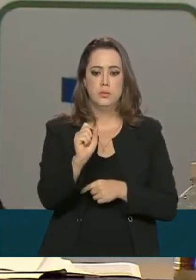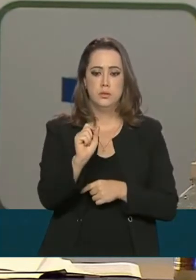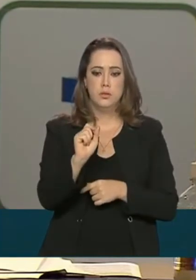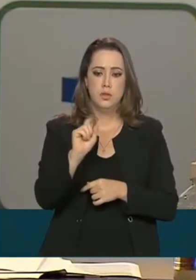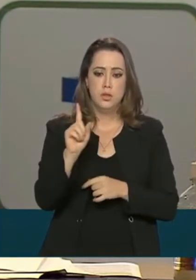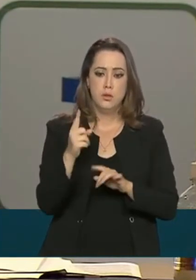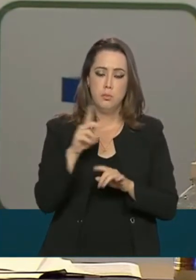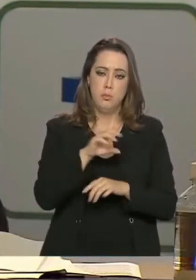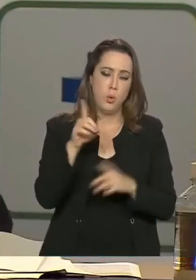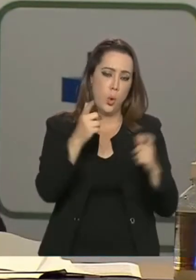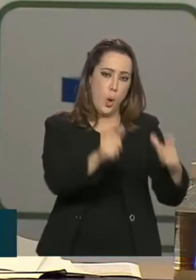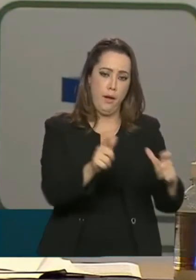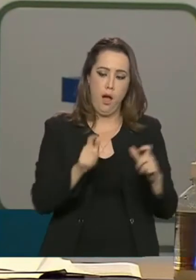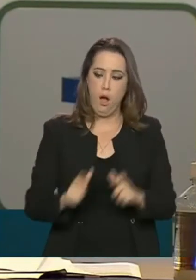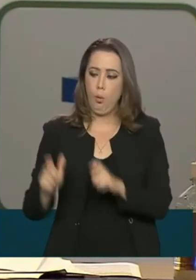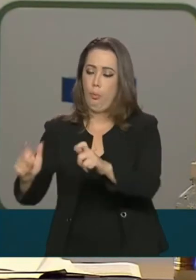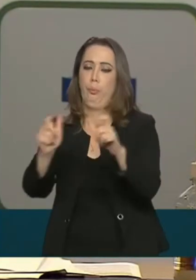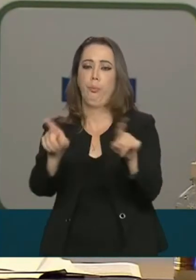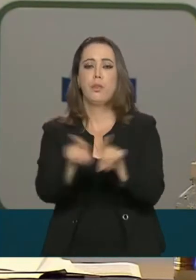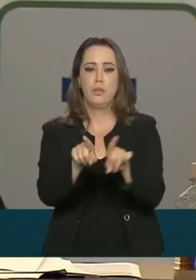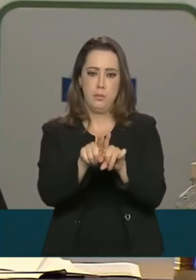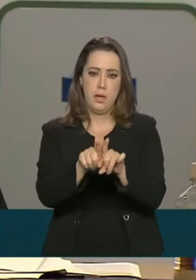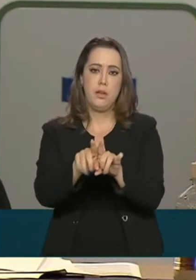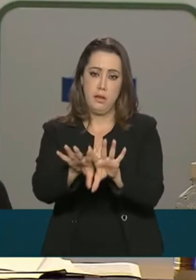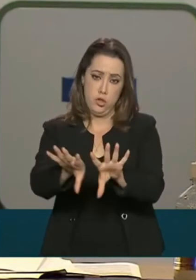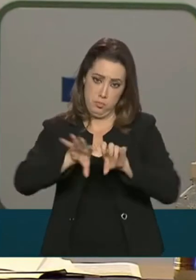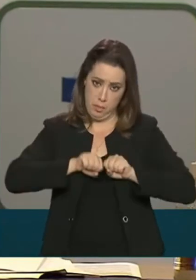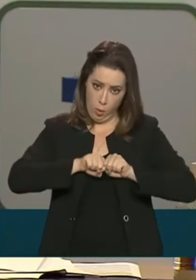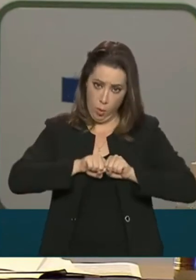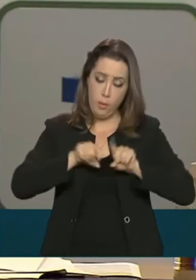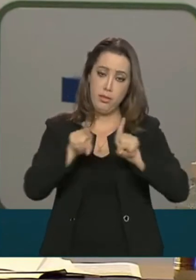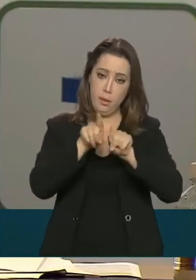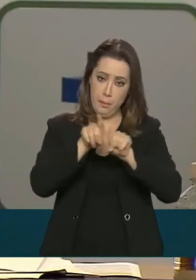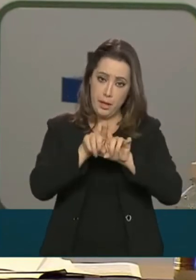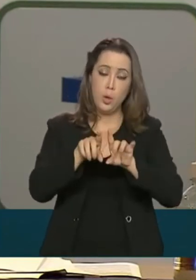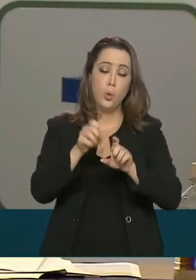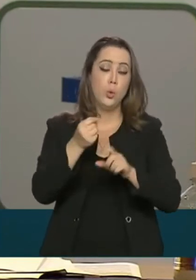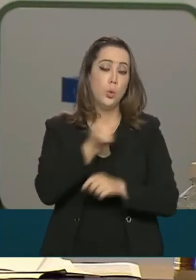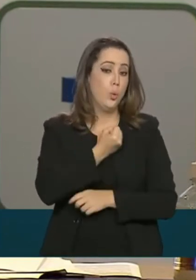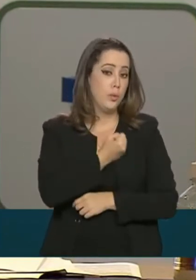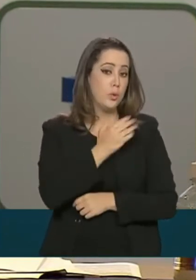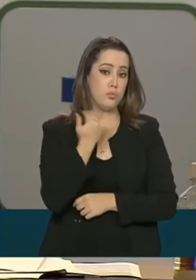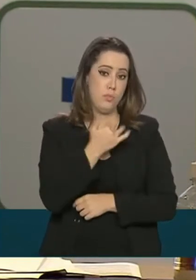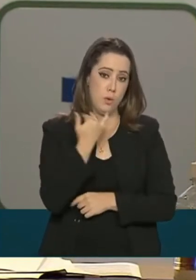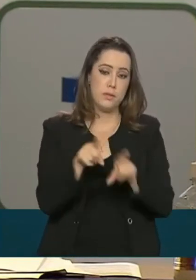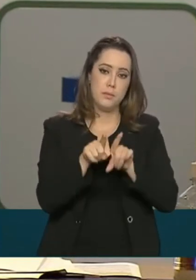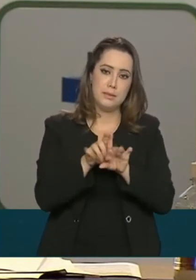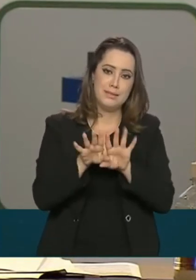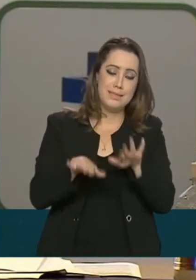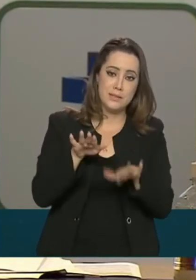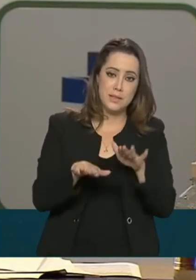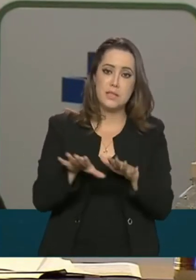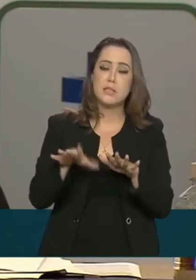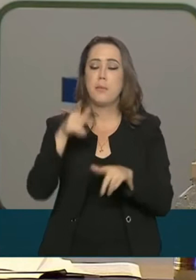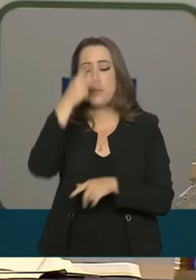macro-região, tanto de casos confirmados como de óbitos, e esses casos confirmados muitas vezes implicam em